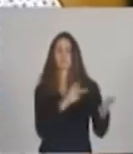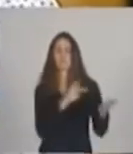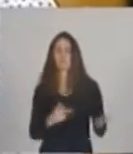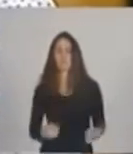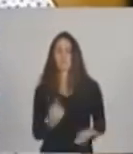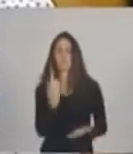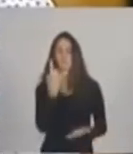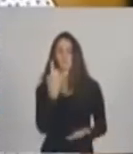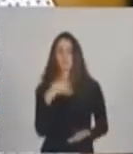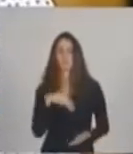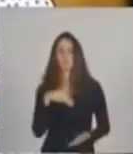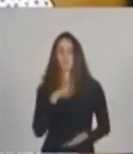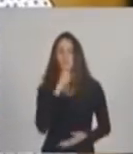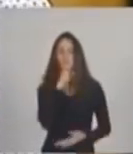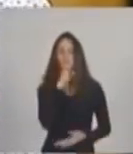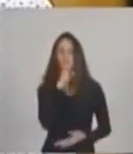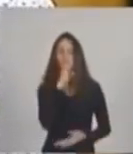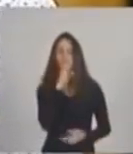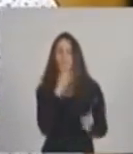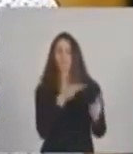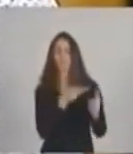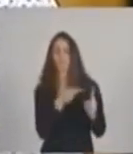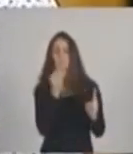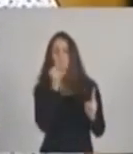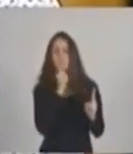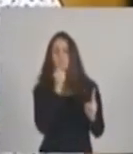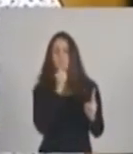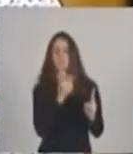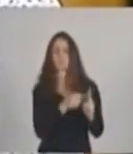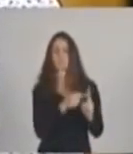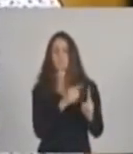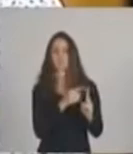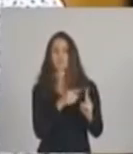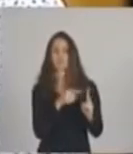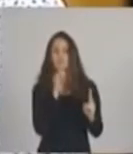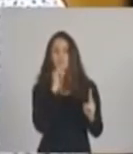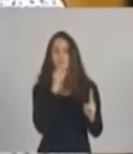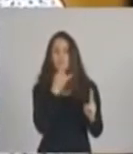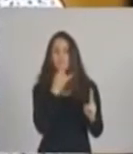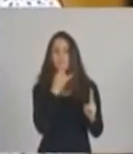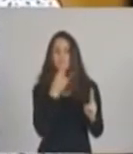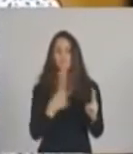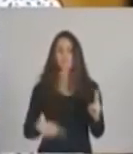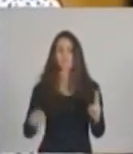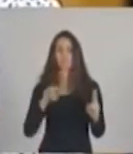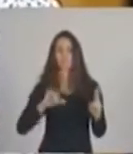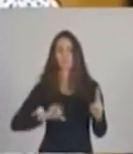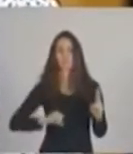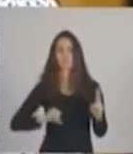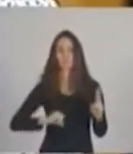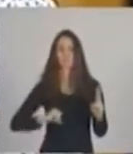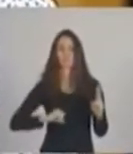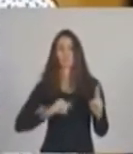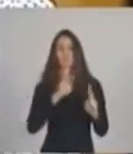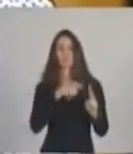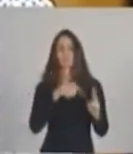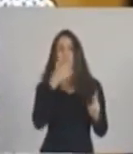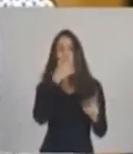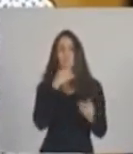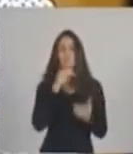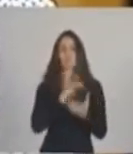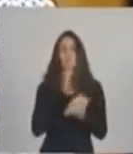minuto de silêncio em favor dessas mulheres que, lamentavelmente, ainda continuam sendo vítimas de seus